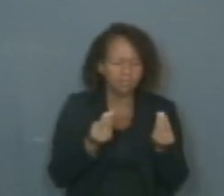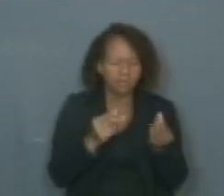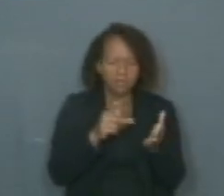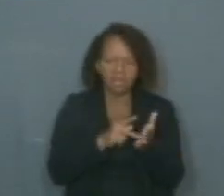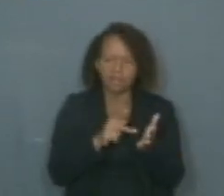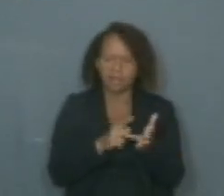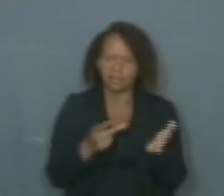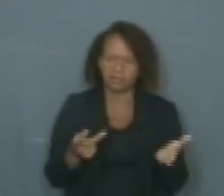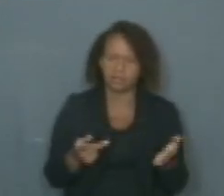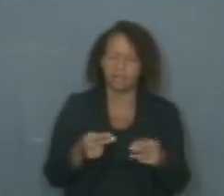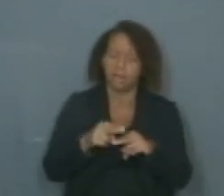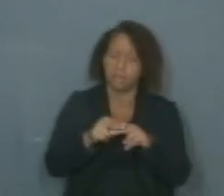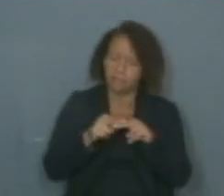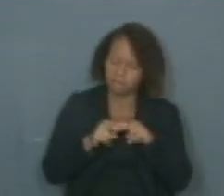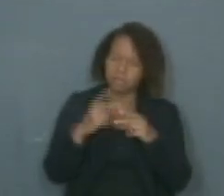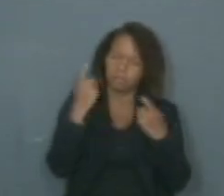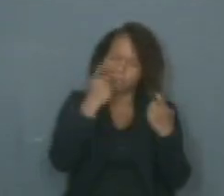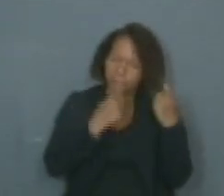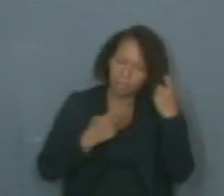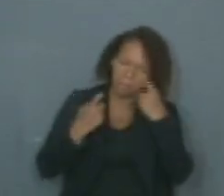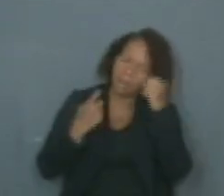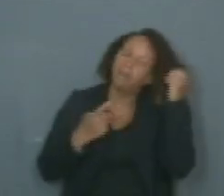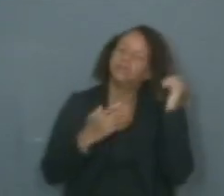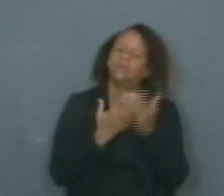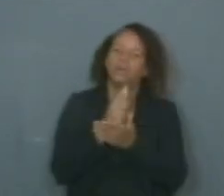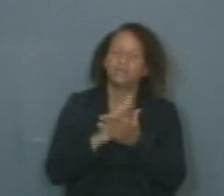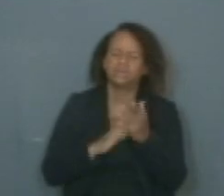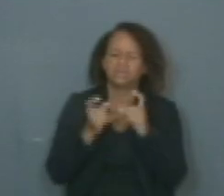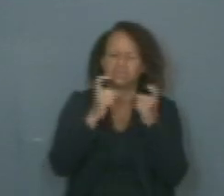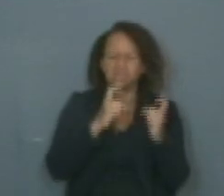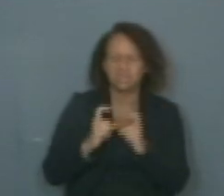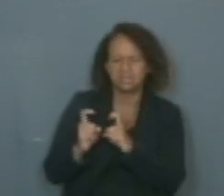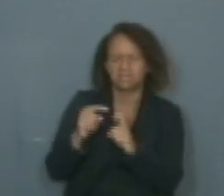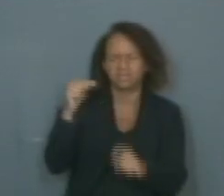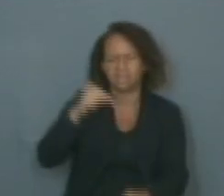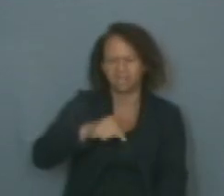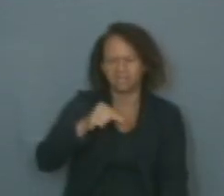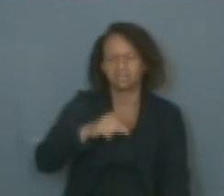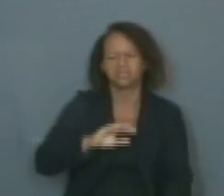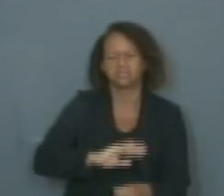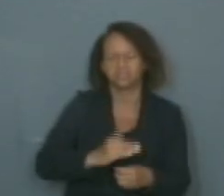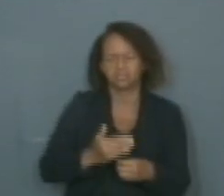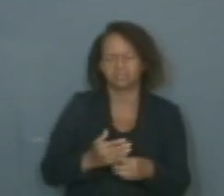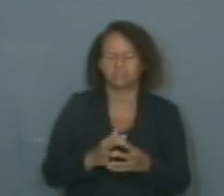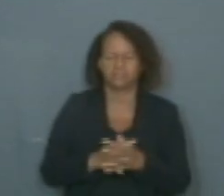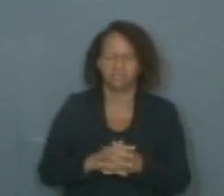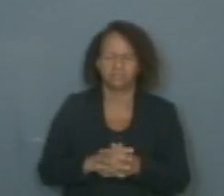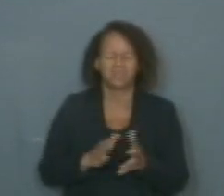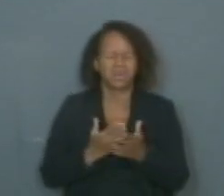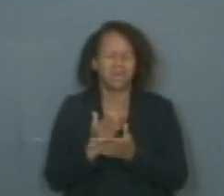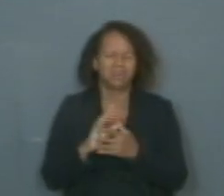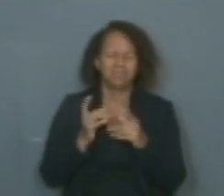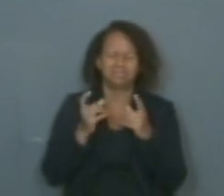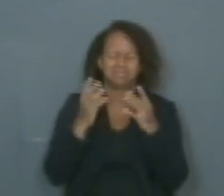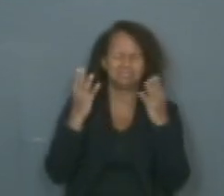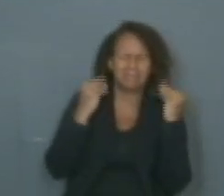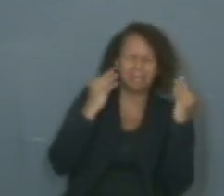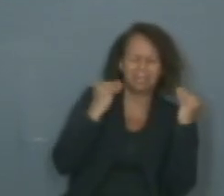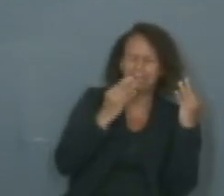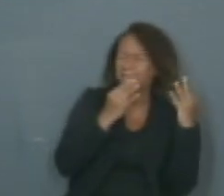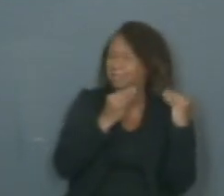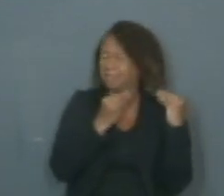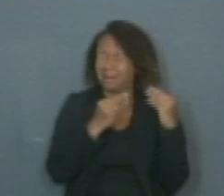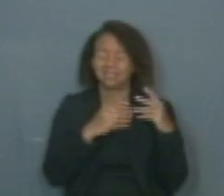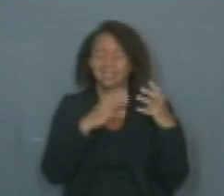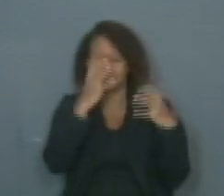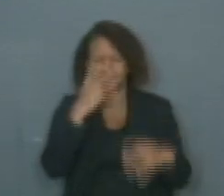verdade. Por isso que eu estou muito preocupado com algumas discussões que nós estamos passando aqui nessa casa. Algumas discussões aqui nessa casa que está